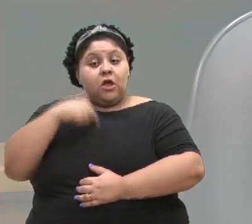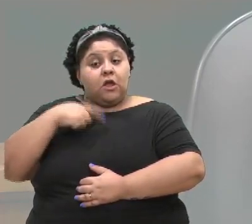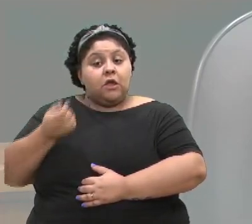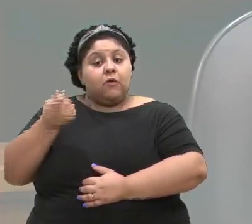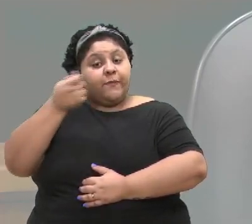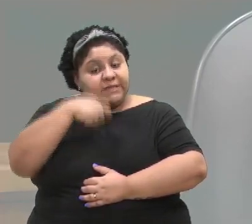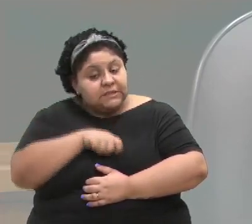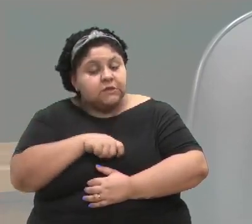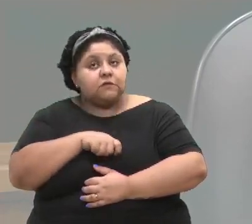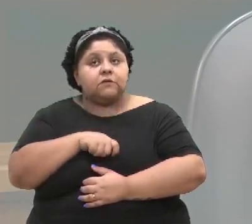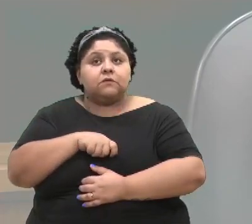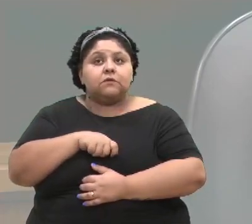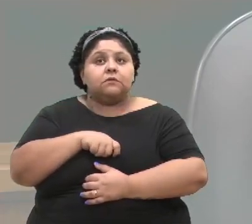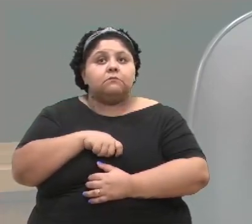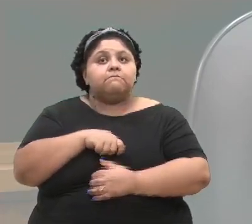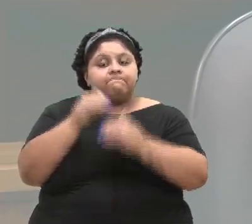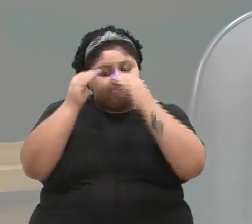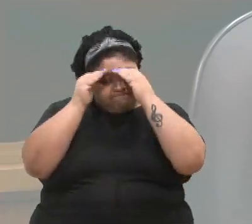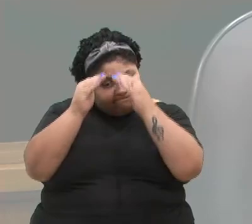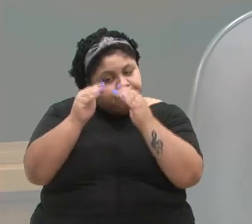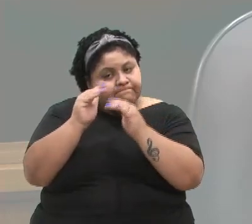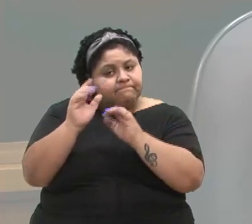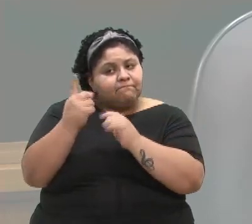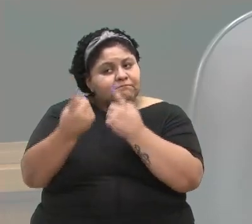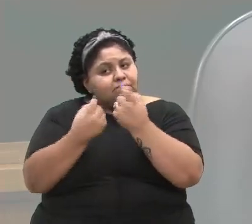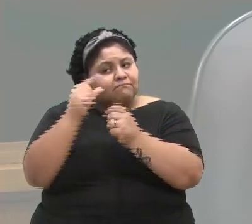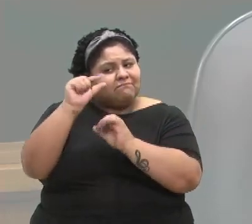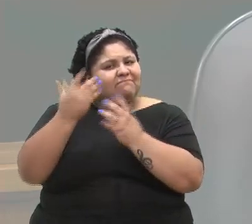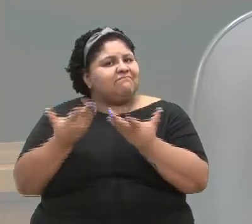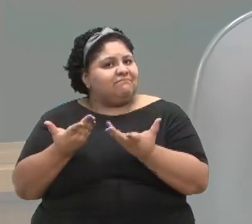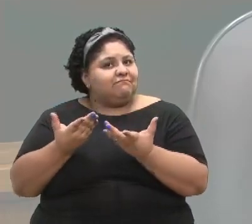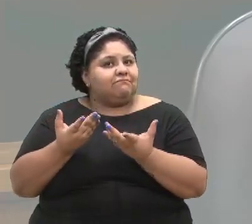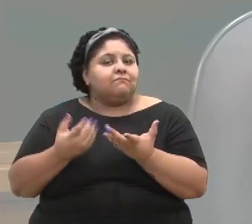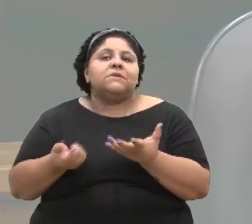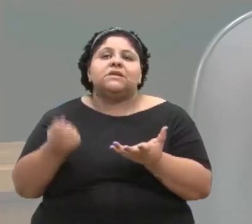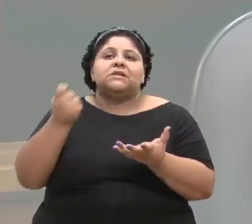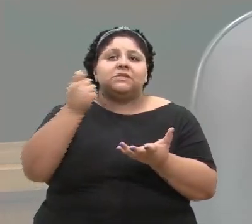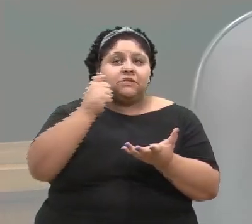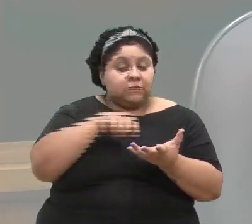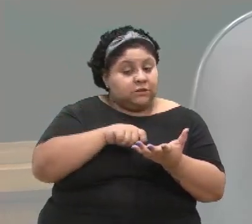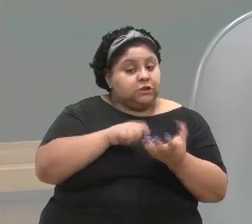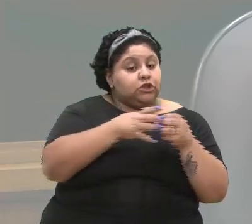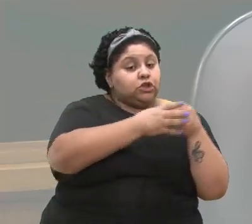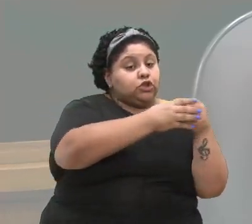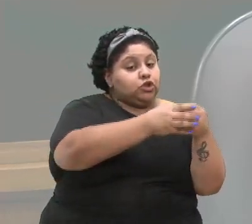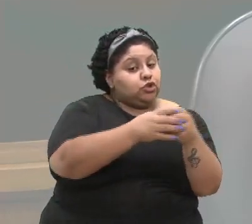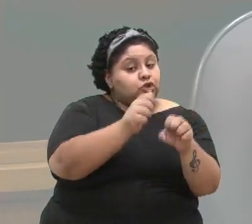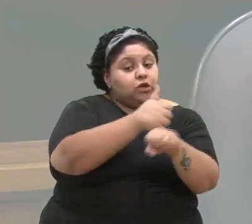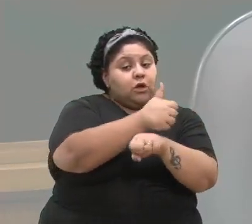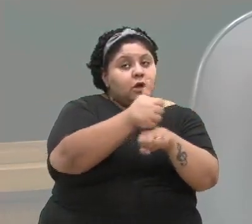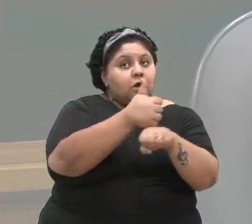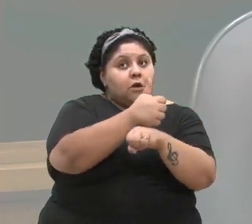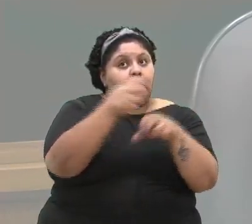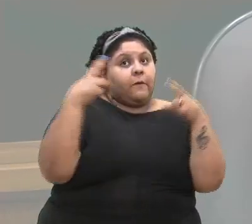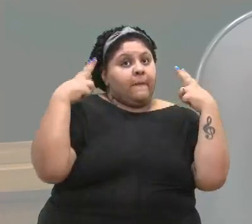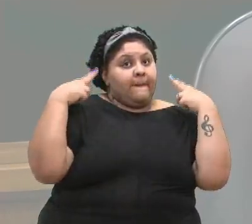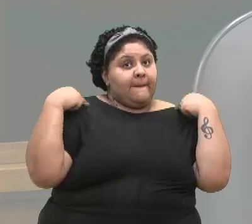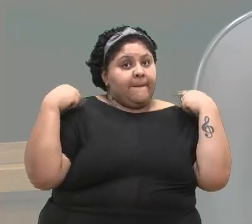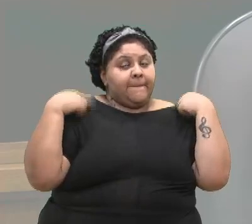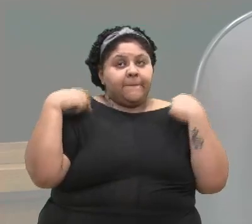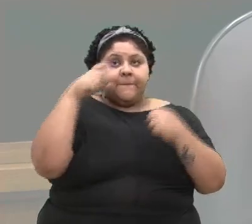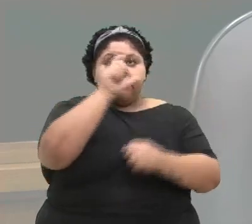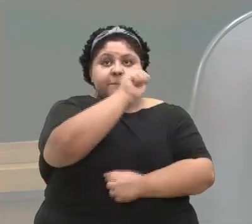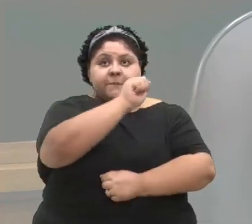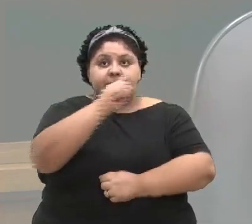preciso concordar em partes. É necessário que a categoria dos motoristas, dos